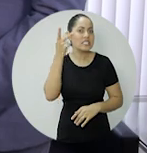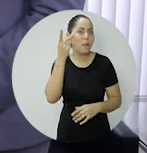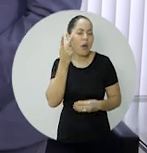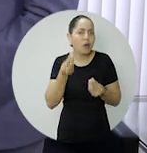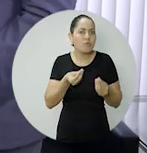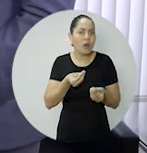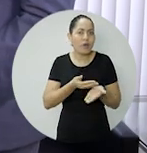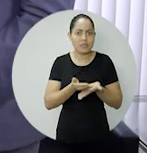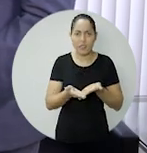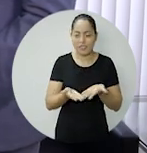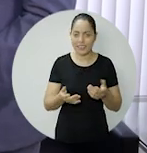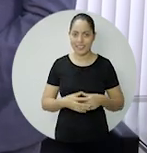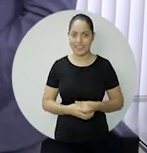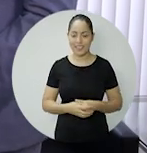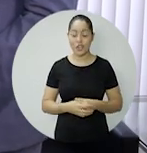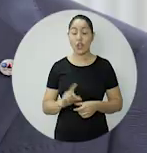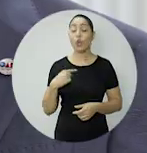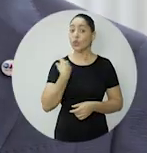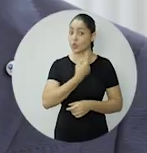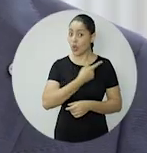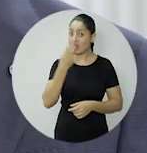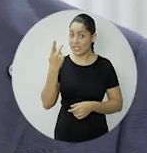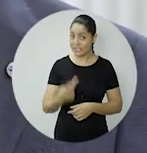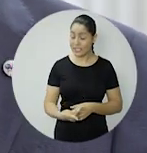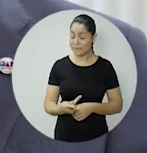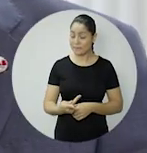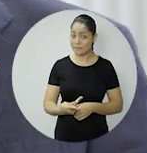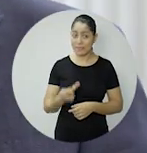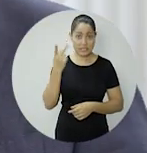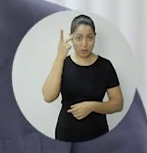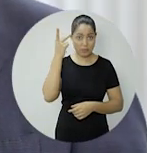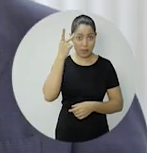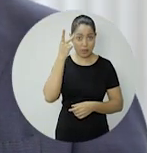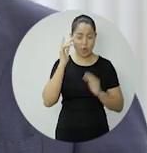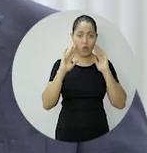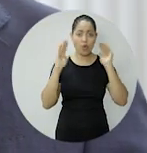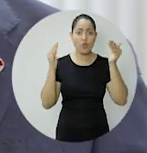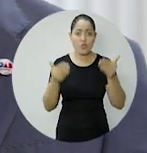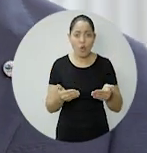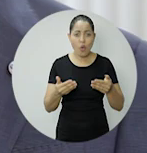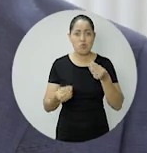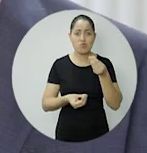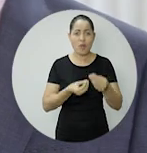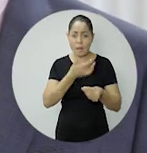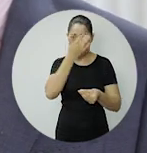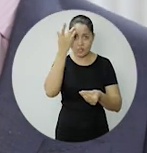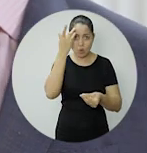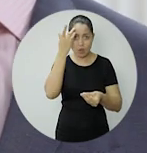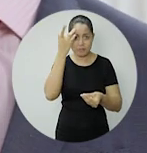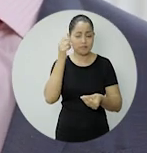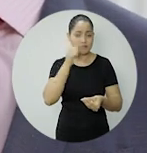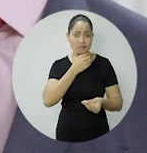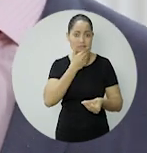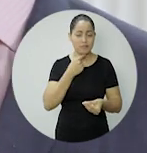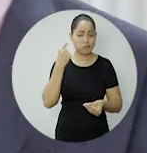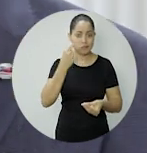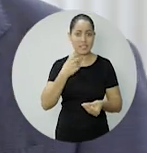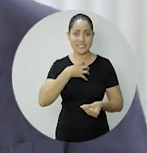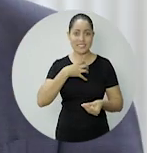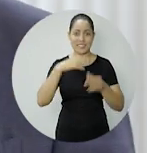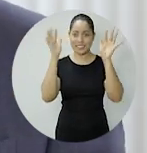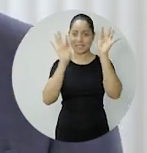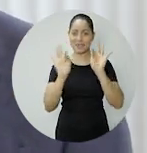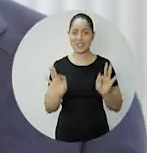têm aqui em São Paulo. O senhor destaca algum? O nosso foco nessa gestão é fazer com que o advogado e a advogada esteja